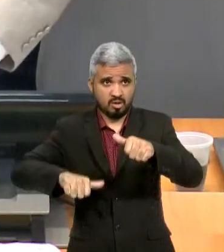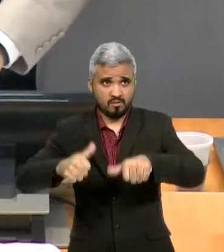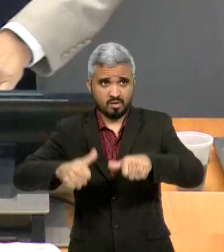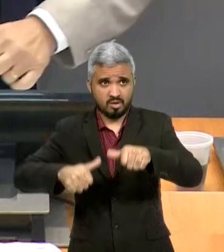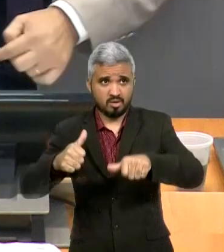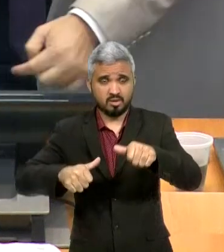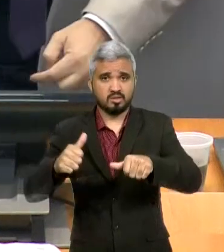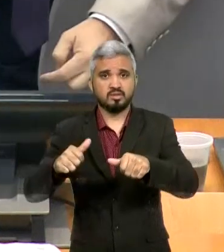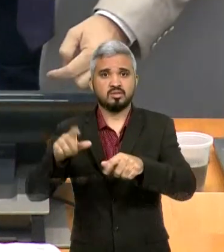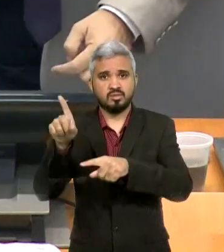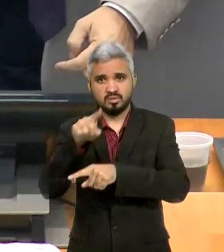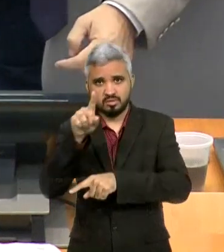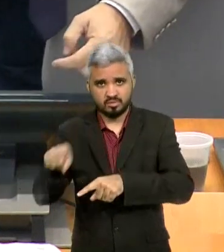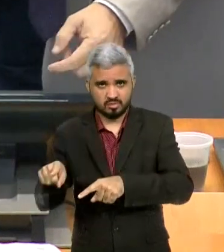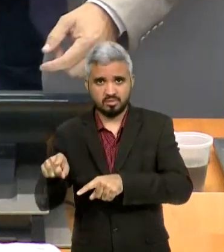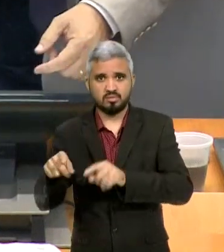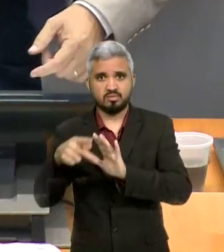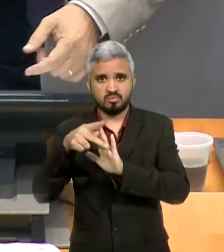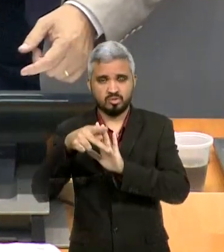Governo do Estado.